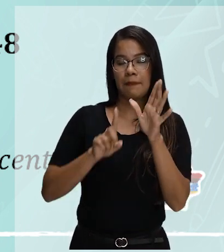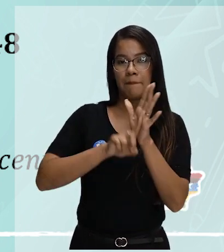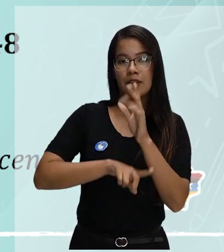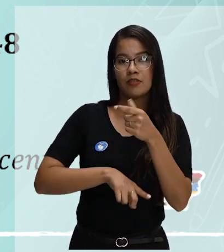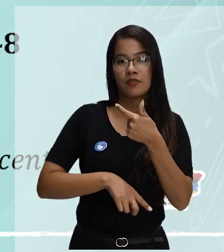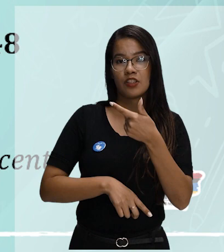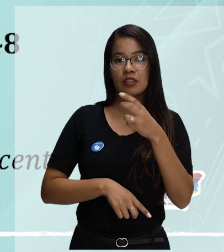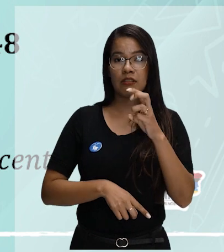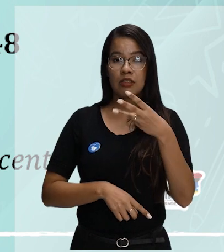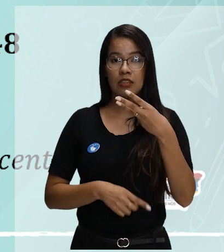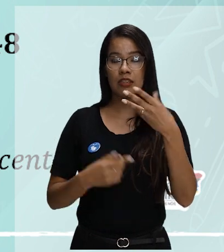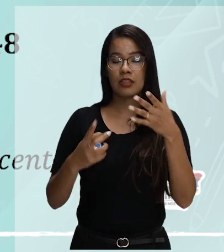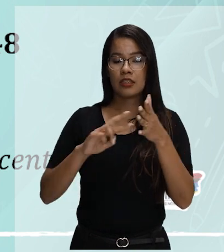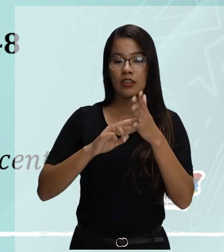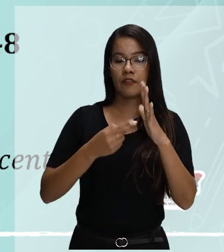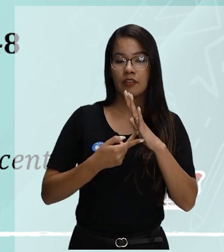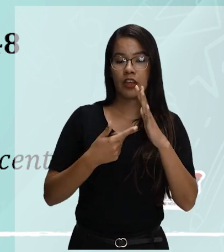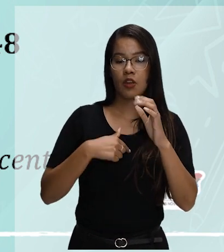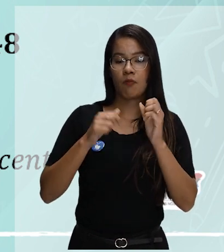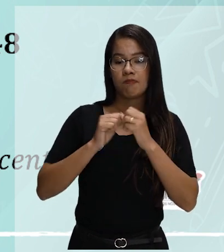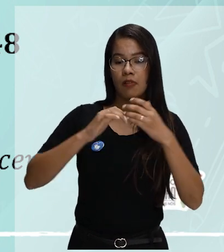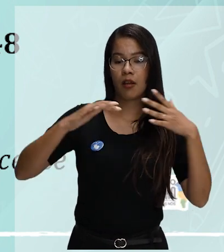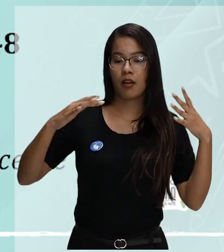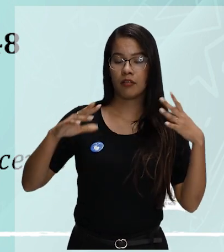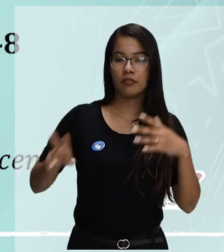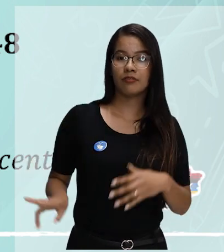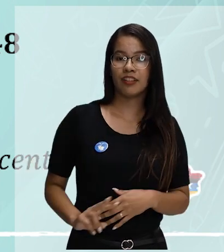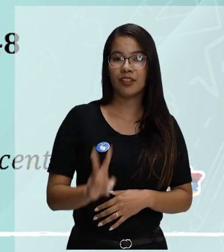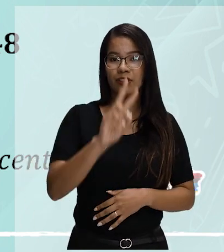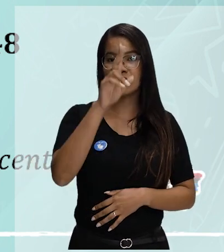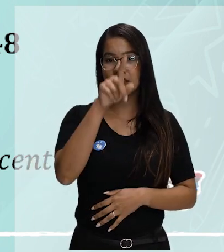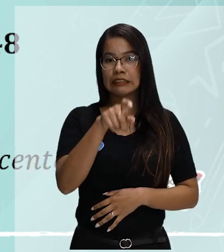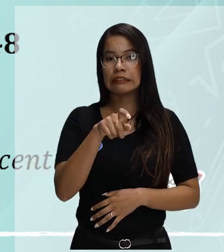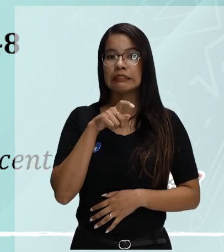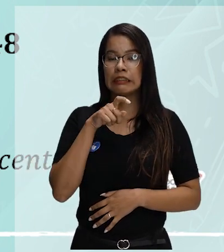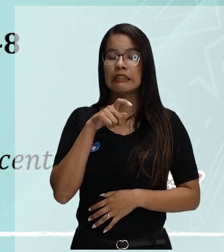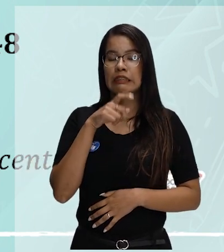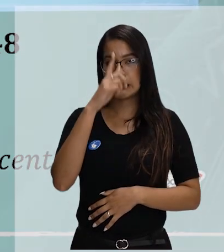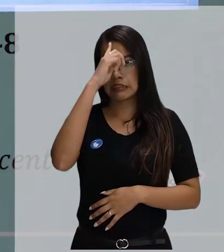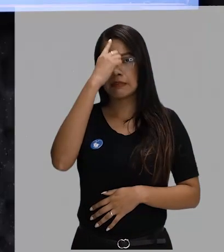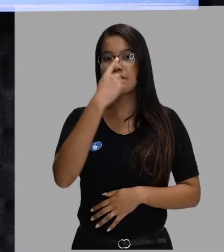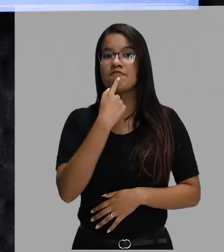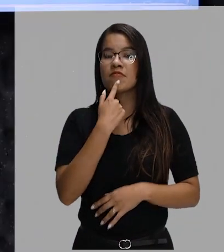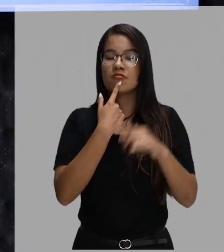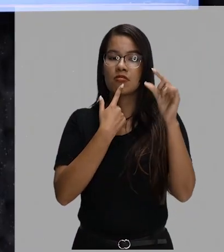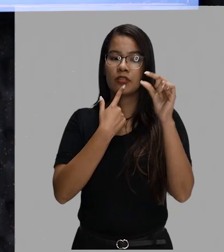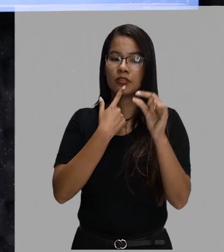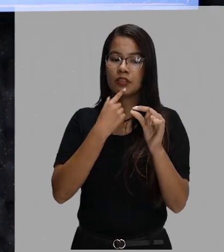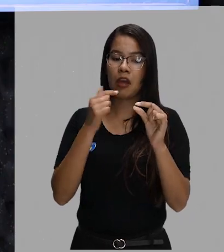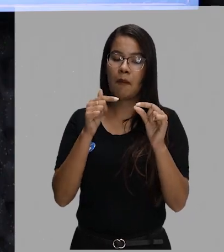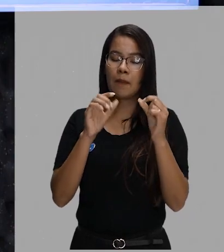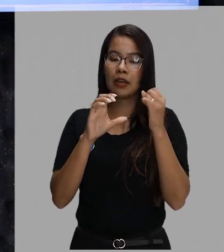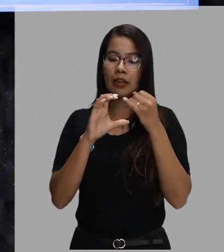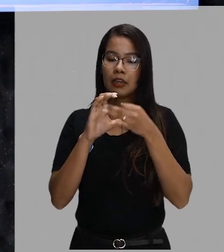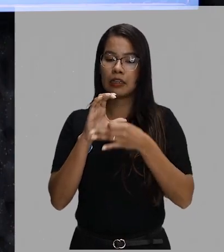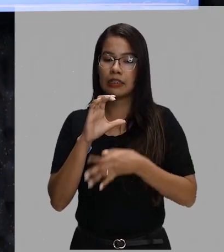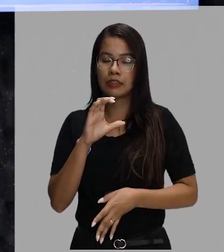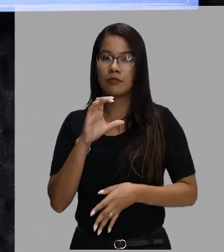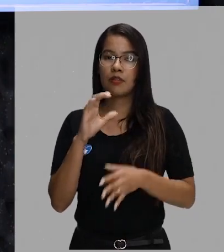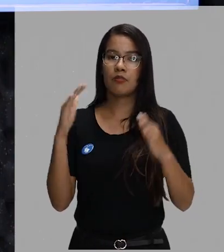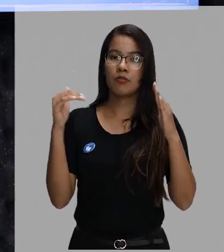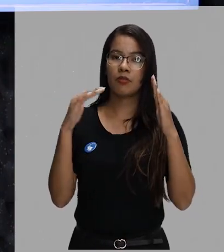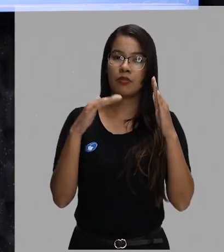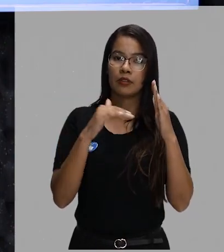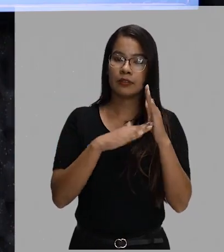seja, eu aumentei os valores de x e as imagens diminuíram. Tá? Essa é uma característica de uma